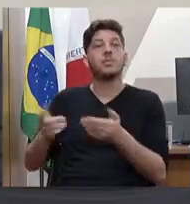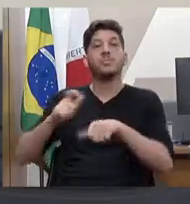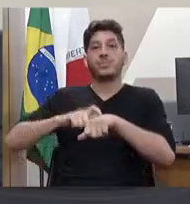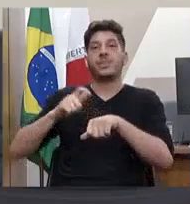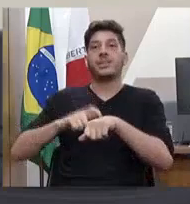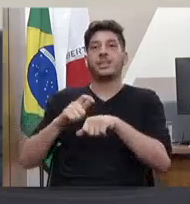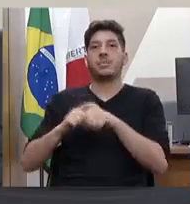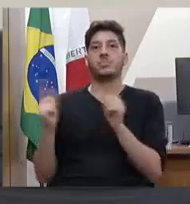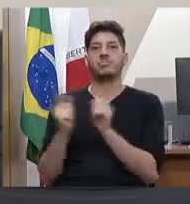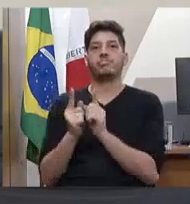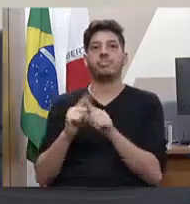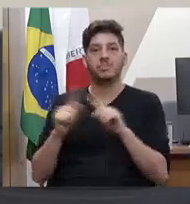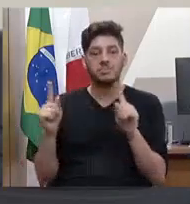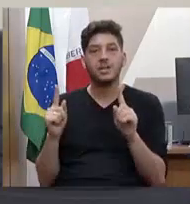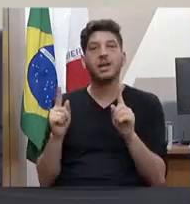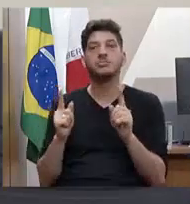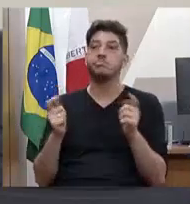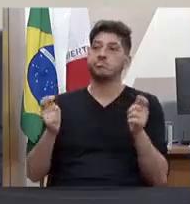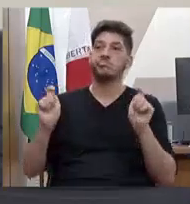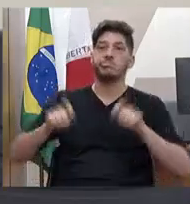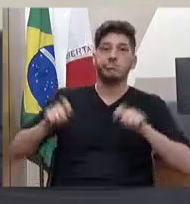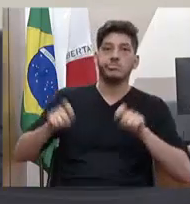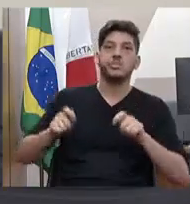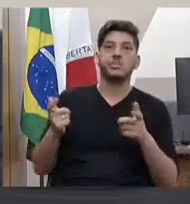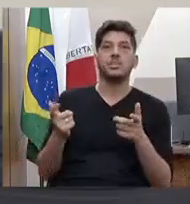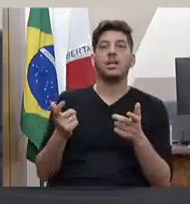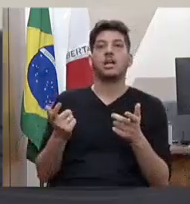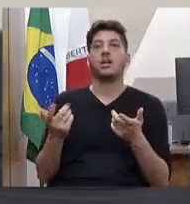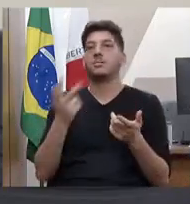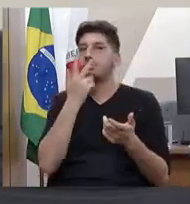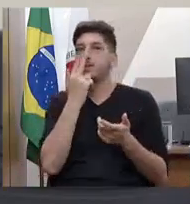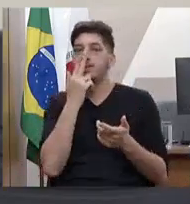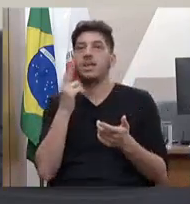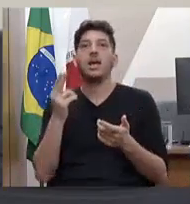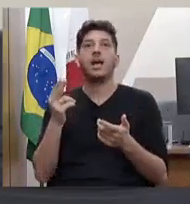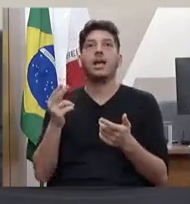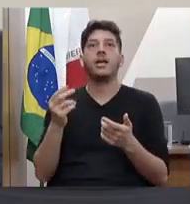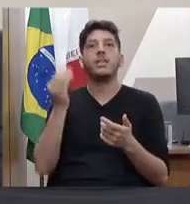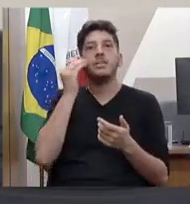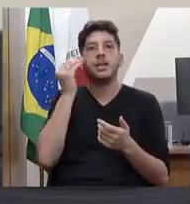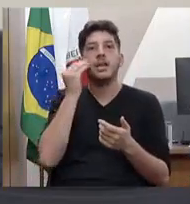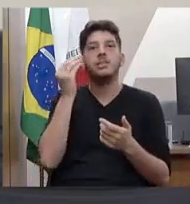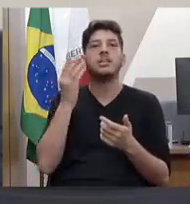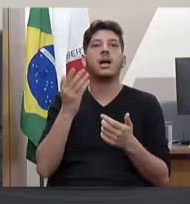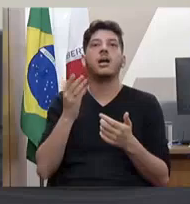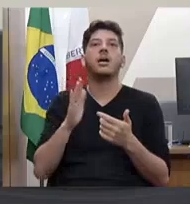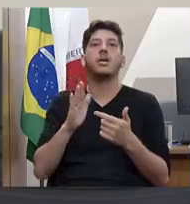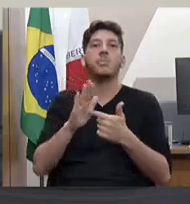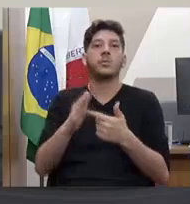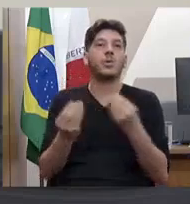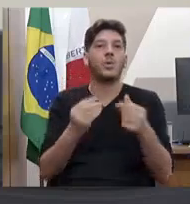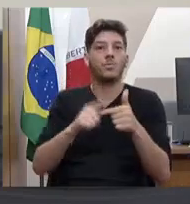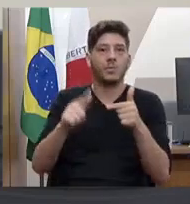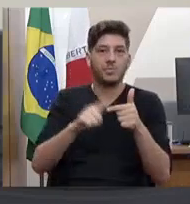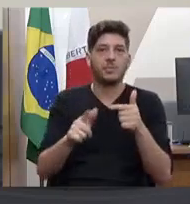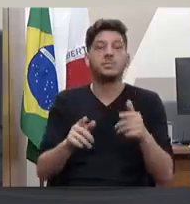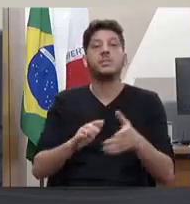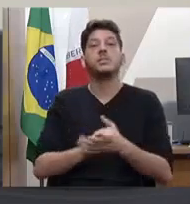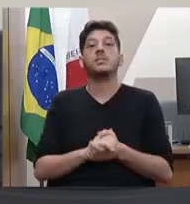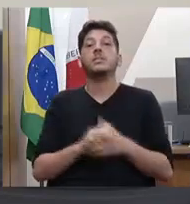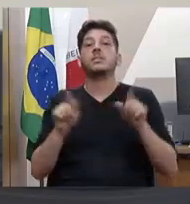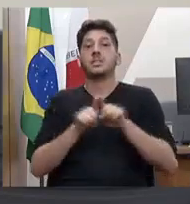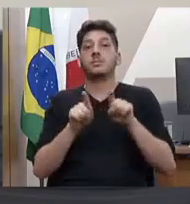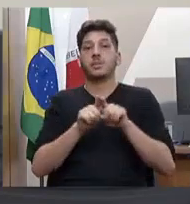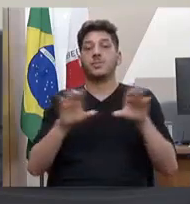não é grande mas já dá para a gente repercutir né algum problema é colocar uma